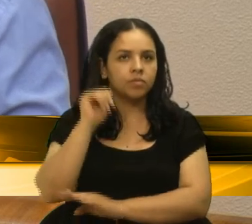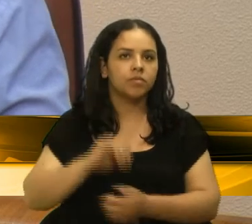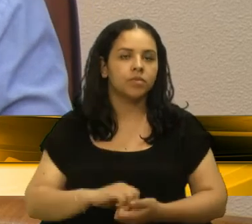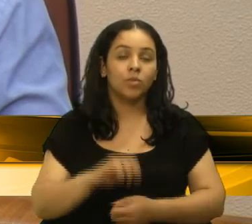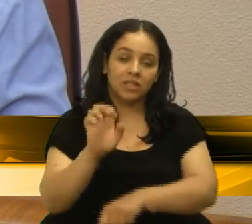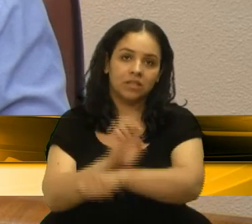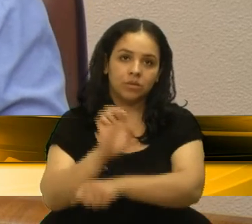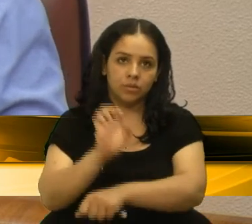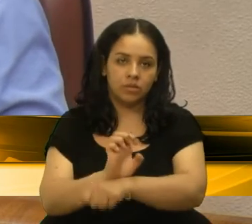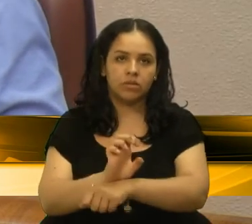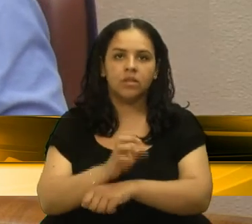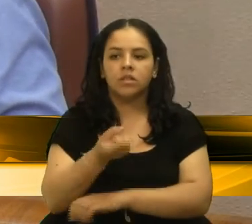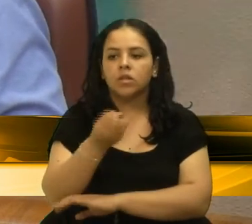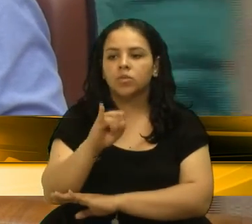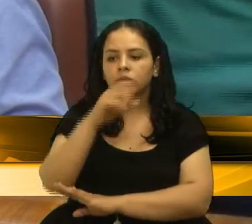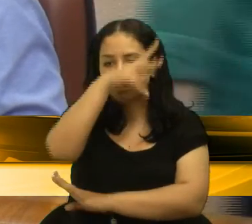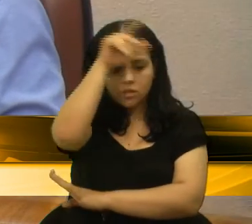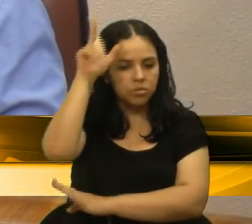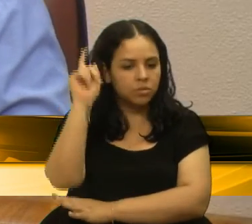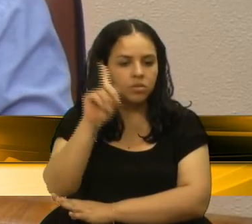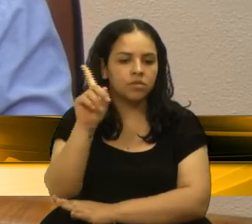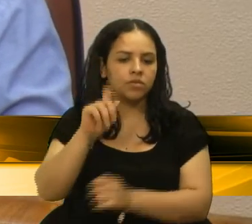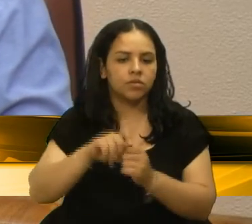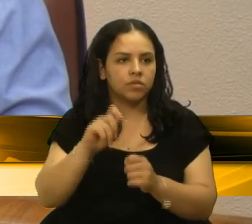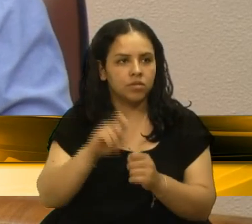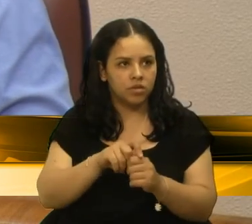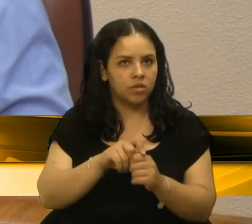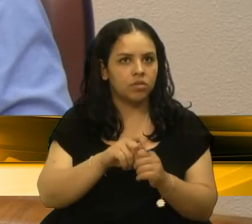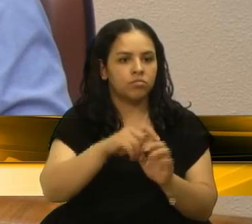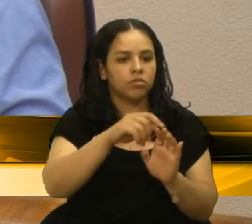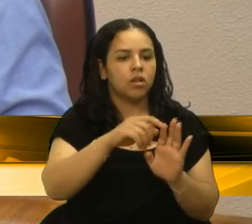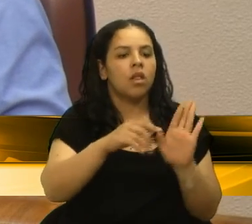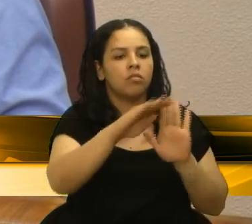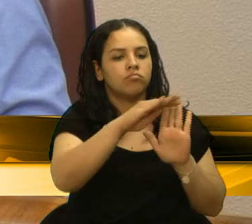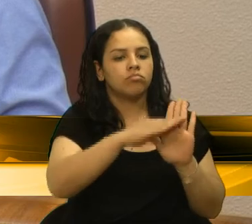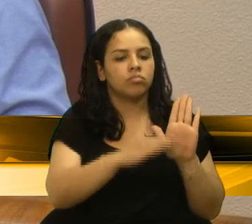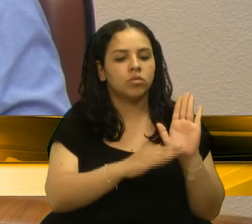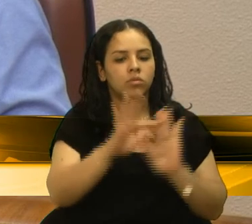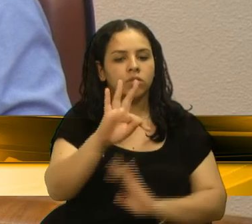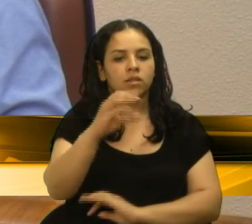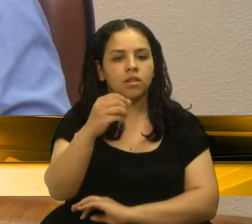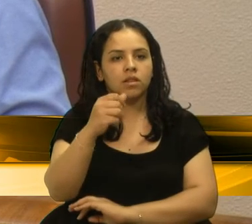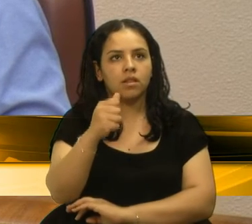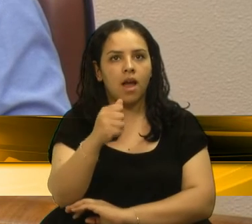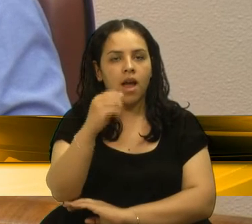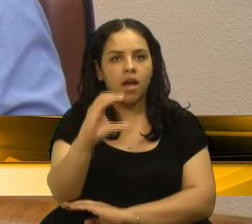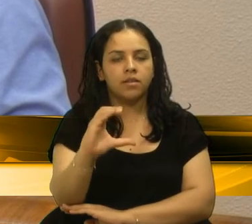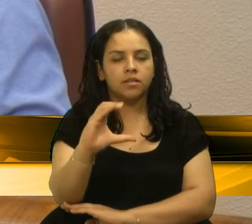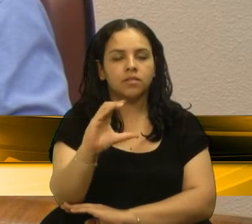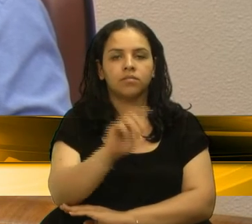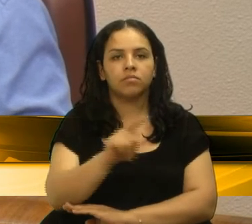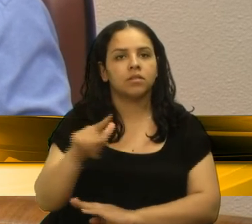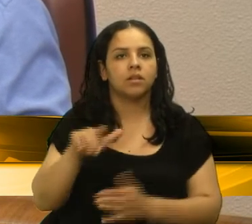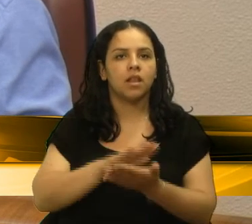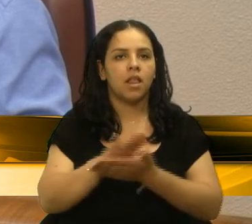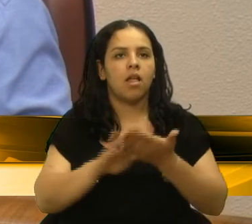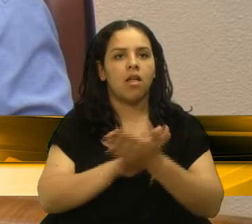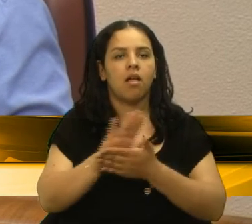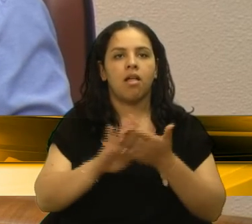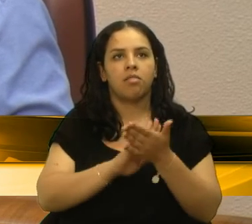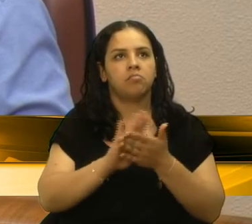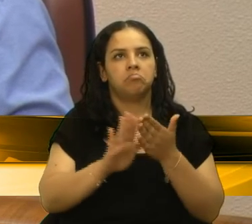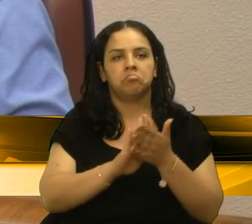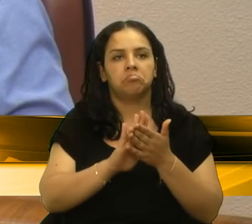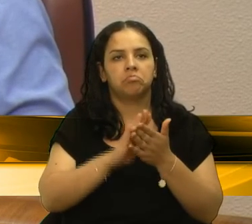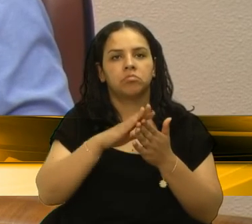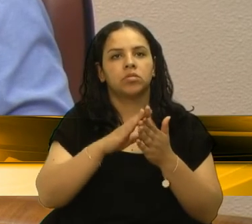estivesse cumprindo com as cláusulas do TAC, e se houve, qual? Senhor Júlio César Freitas, em absoluto, não teve nenhum apontamento, inclusive porque uma